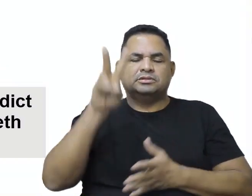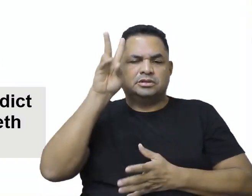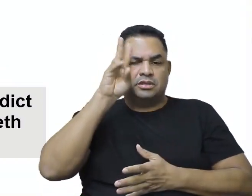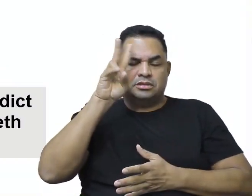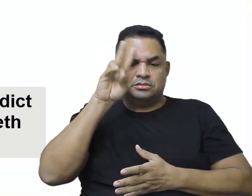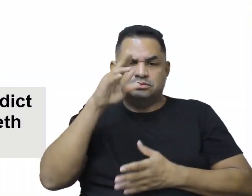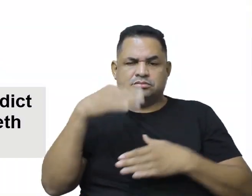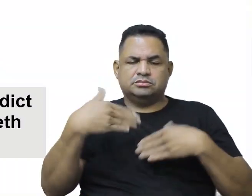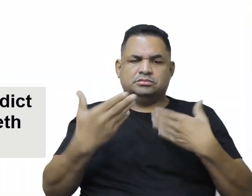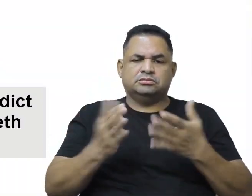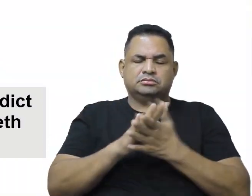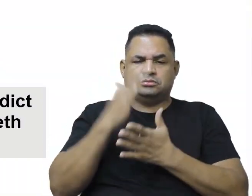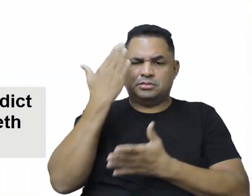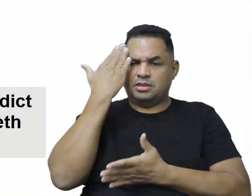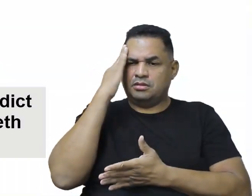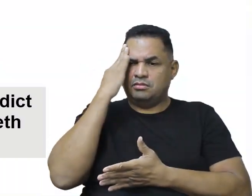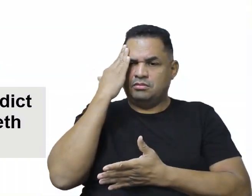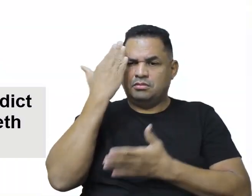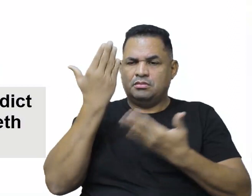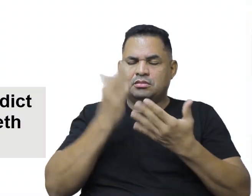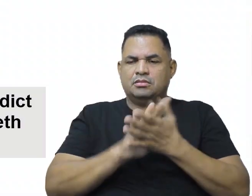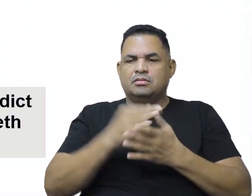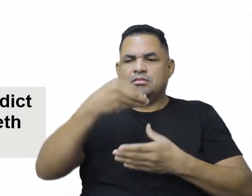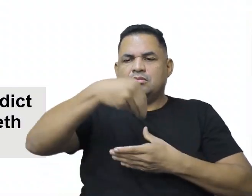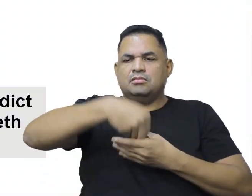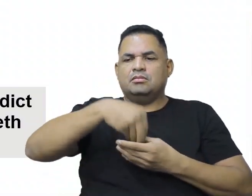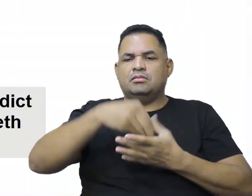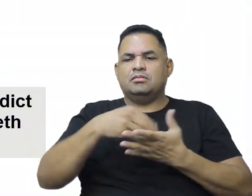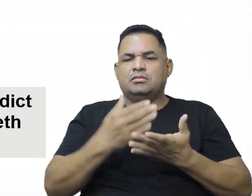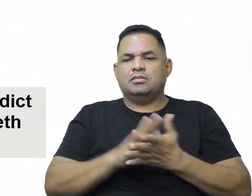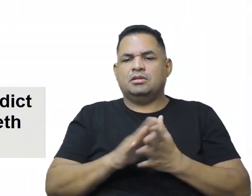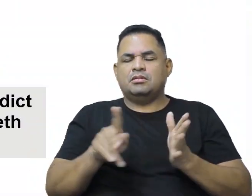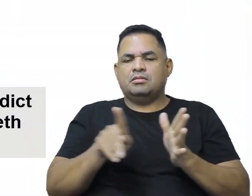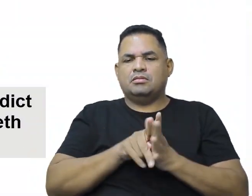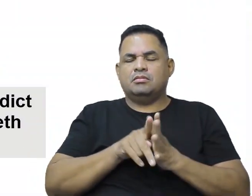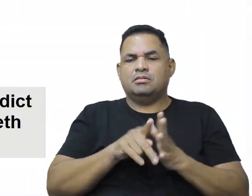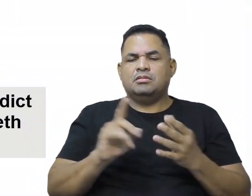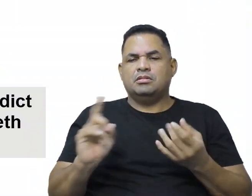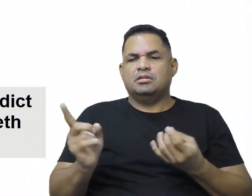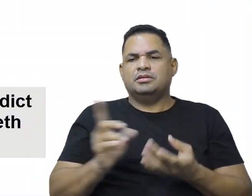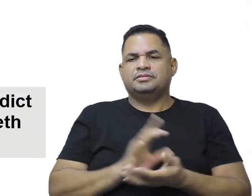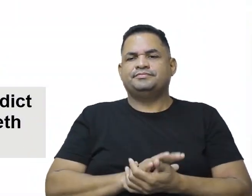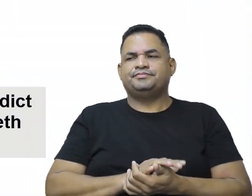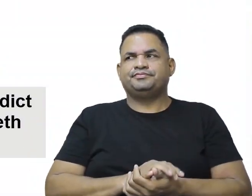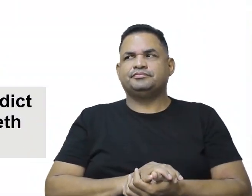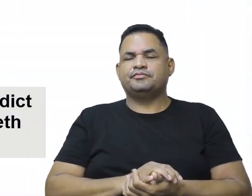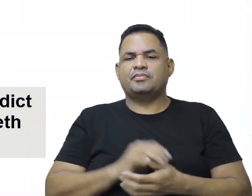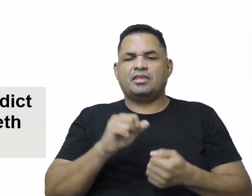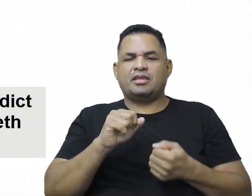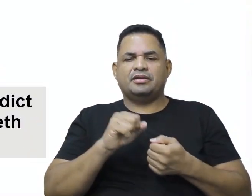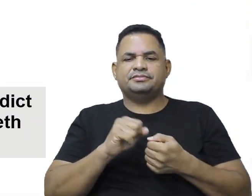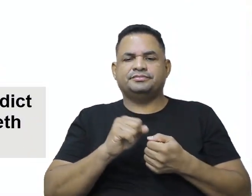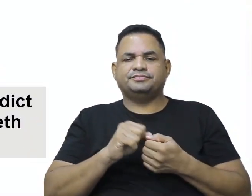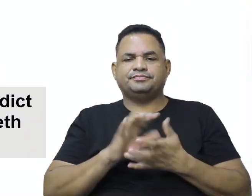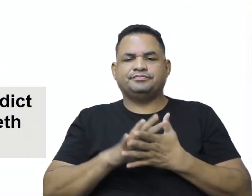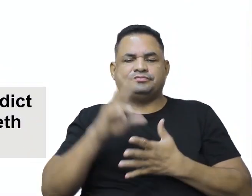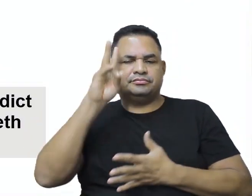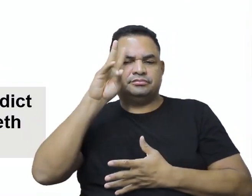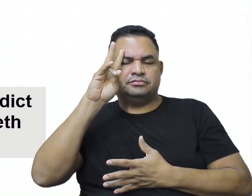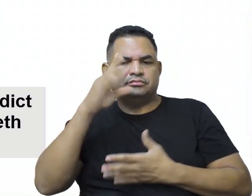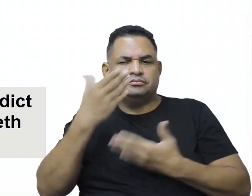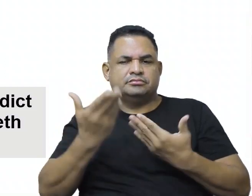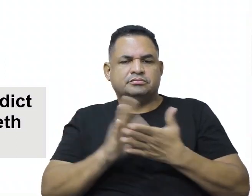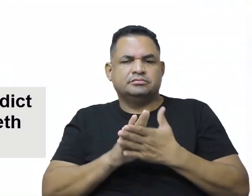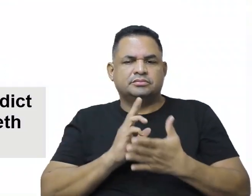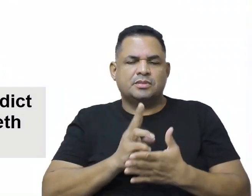importante entender aquela cultura dentro ali da sua particularidade e para você fazer essa retomada histórica